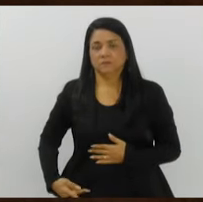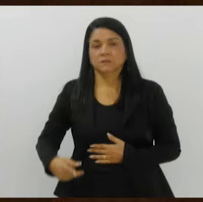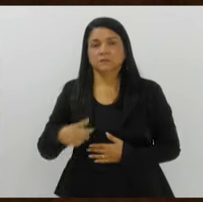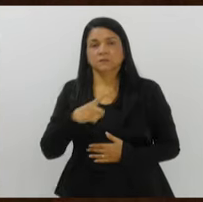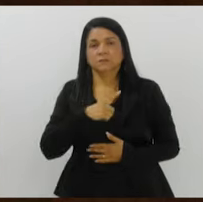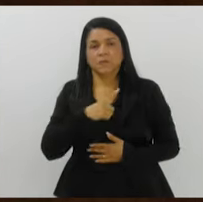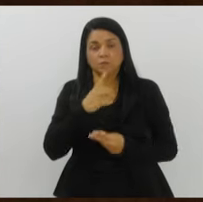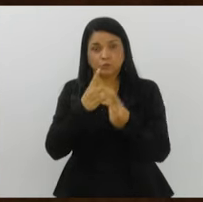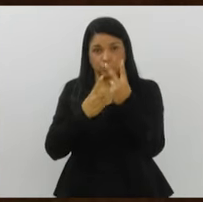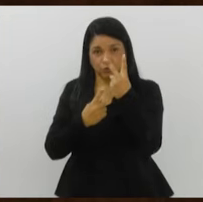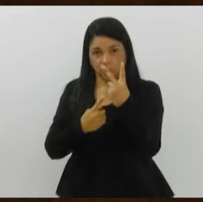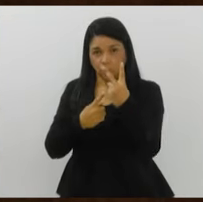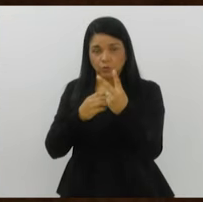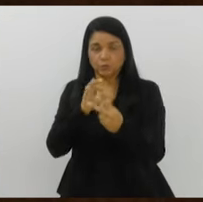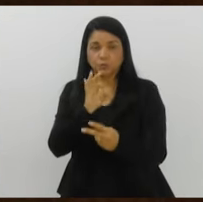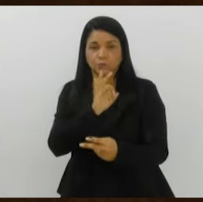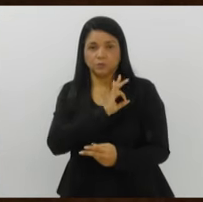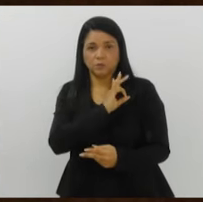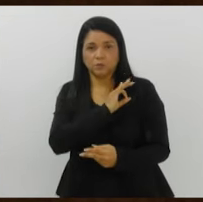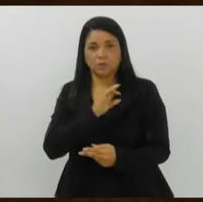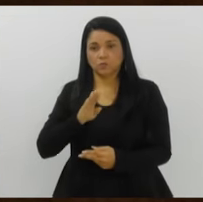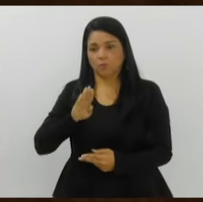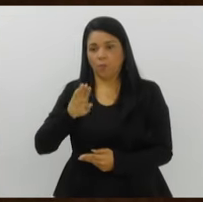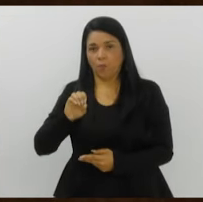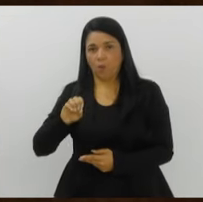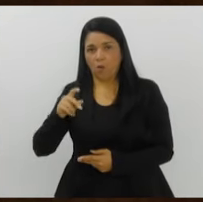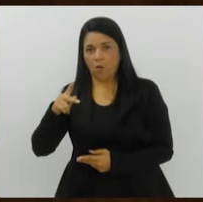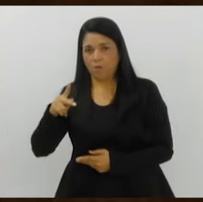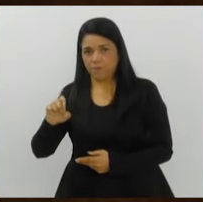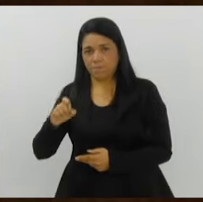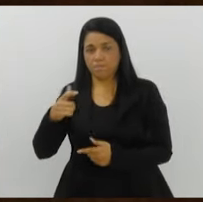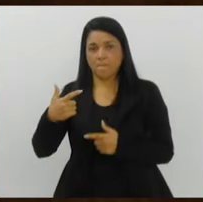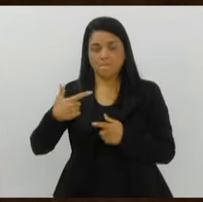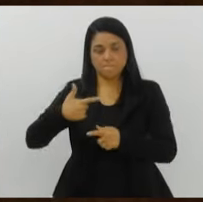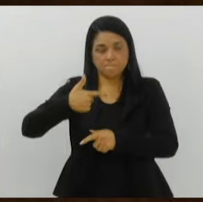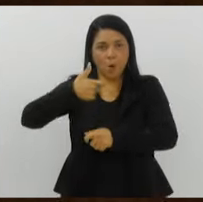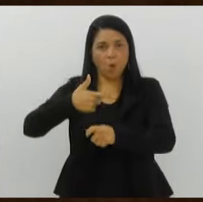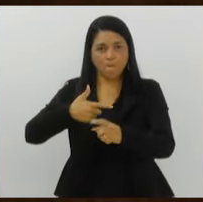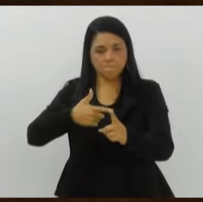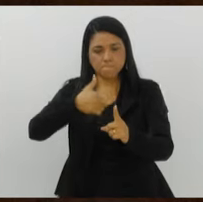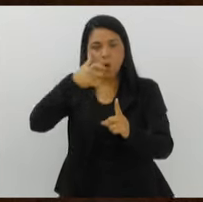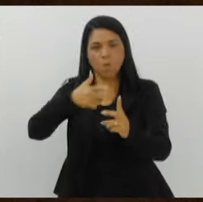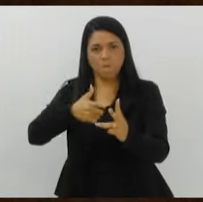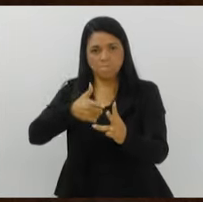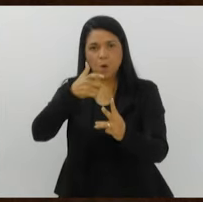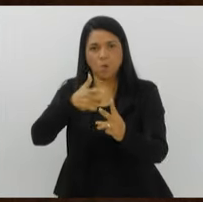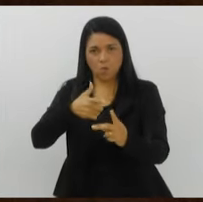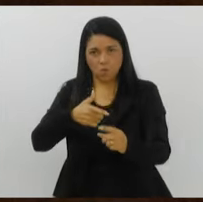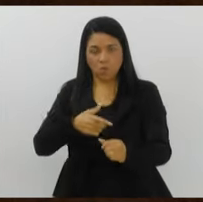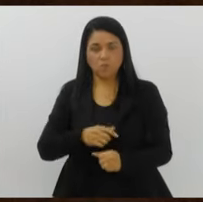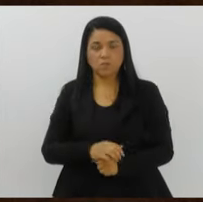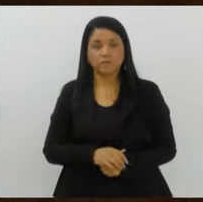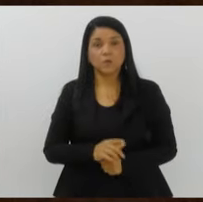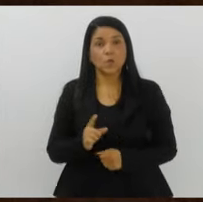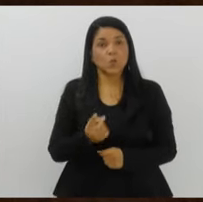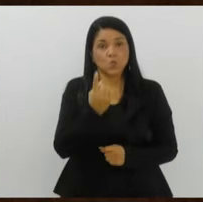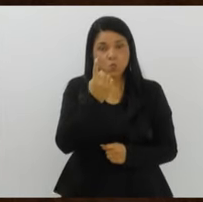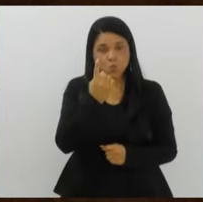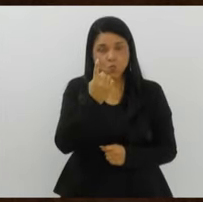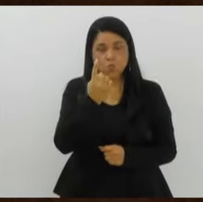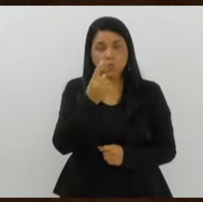temos dois policiais do BOPE baleados e, infelizmente, um policial